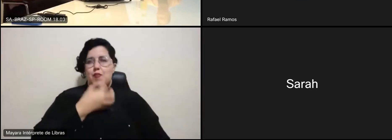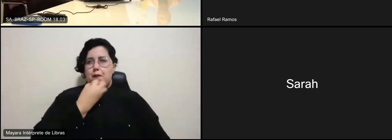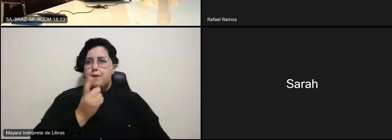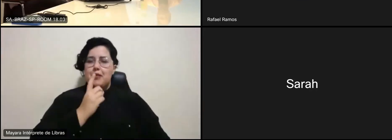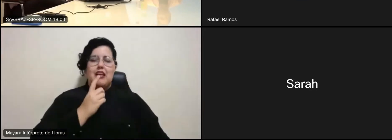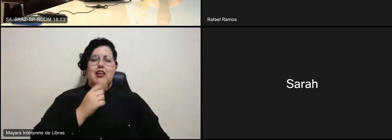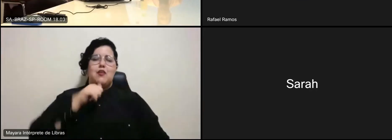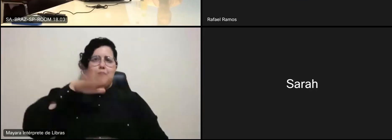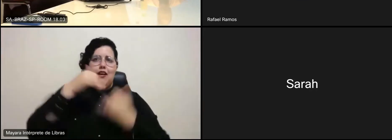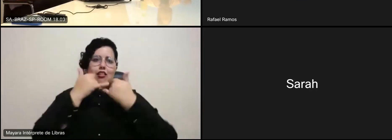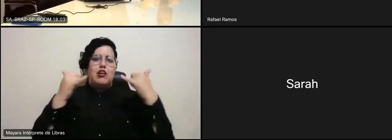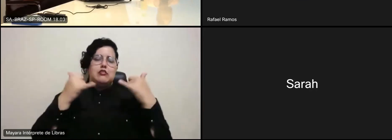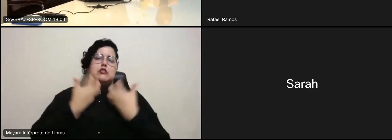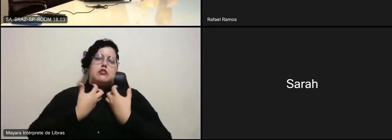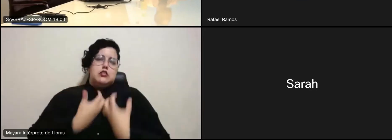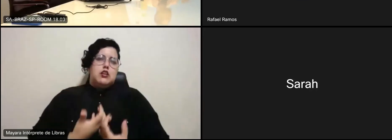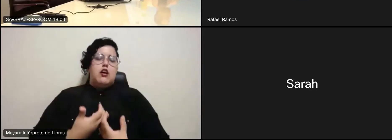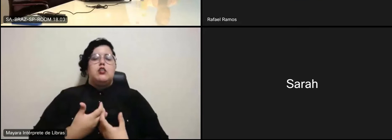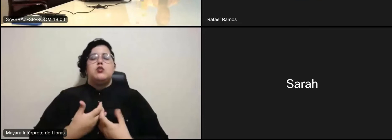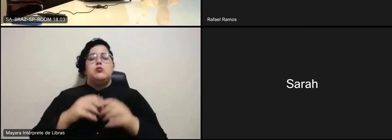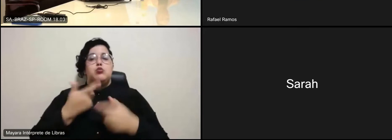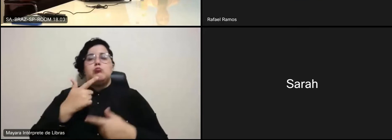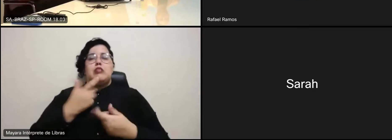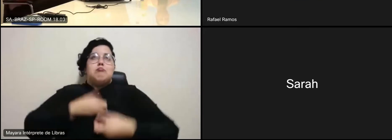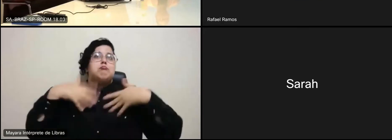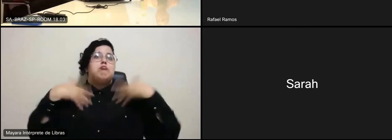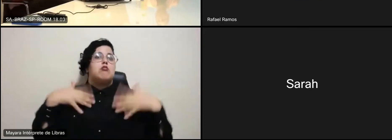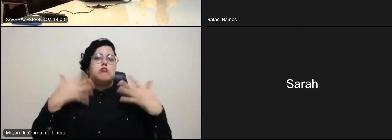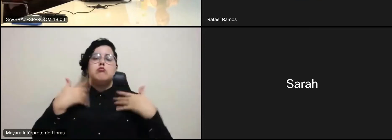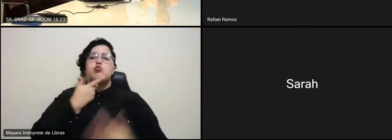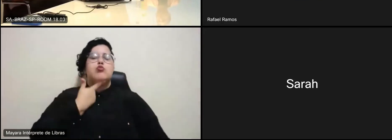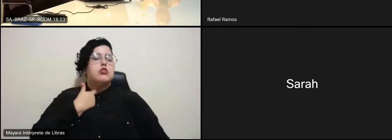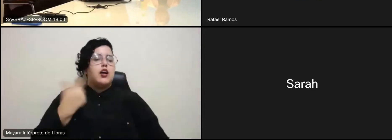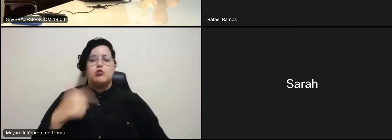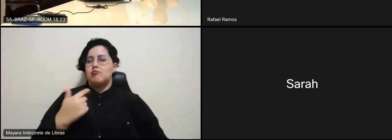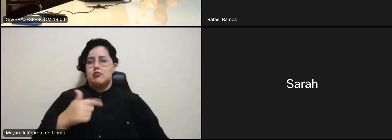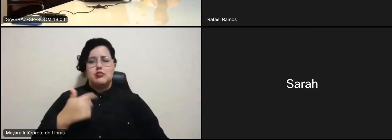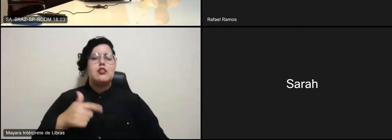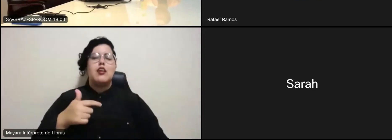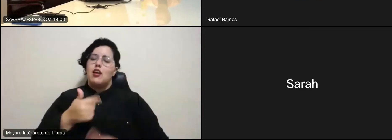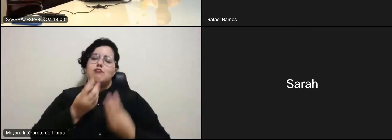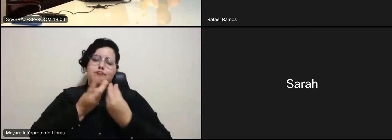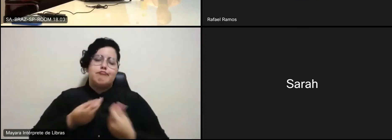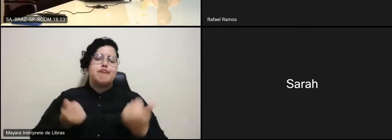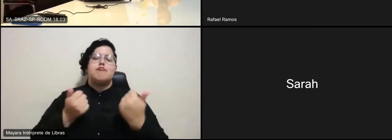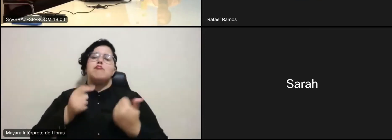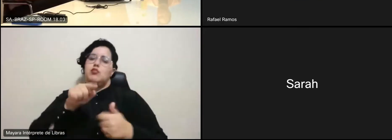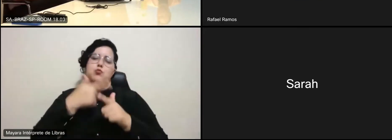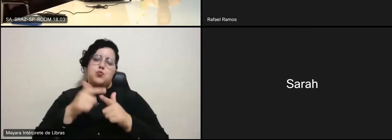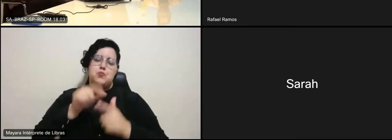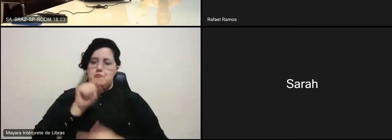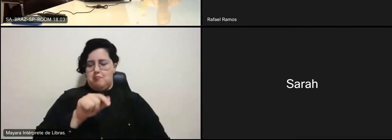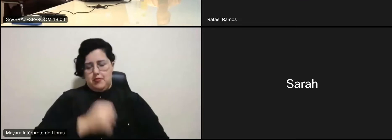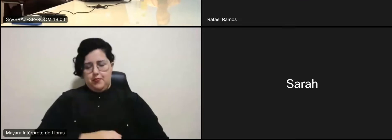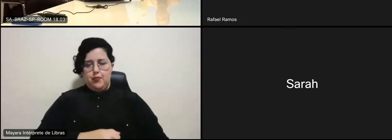gastar, e o seu brilho, a sua forma de atuar, a sua vontade, né, acaba sendo esvaída por conta dessa situação, né? Então,